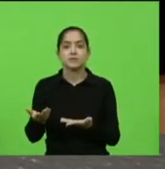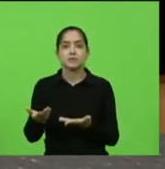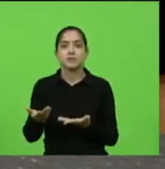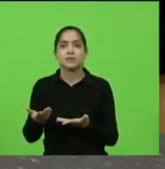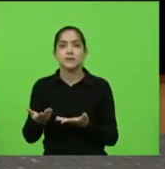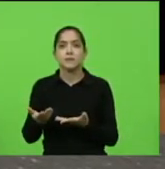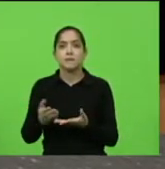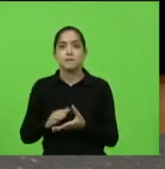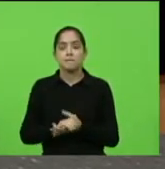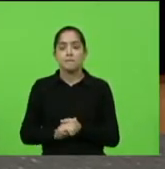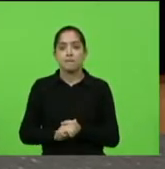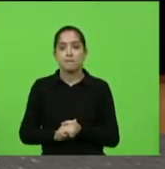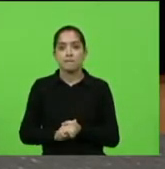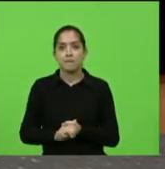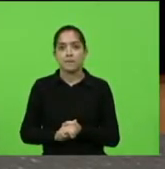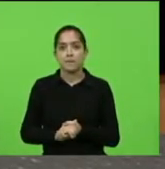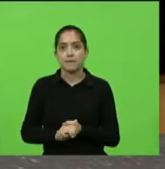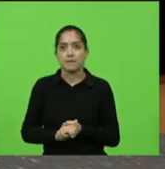em